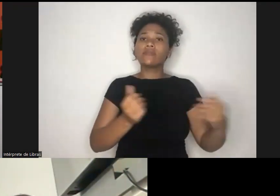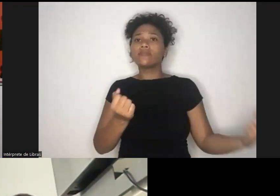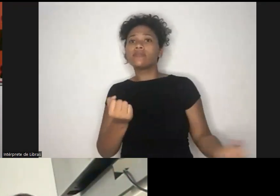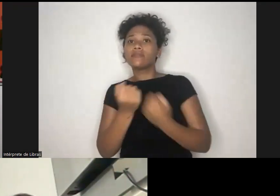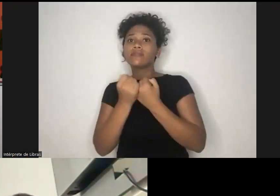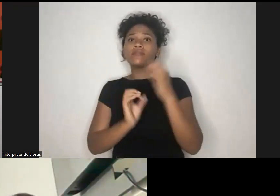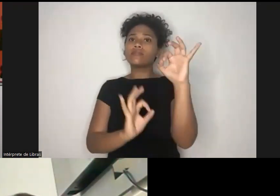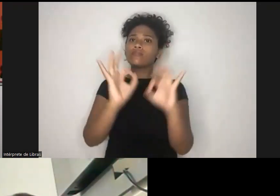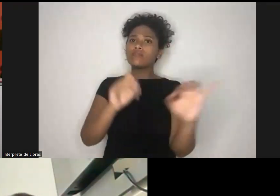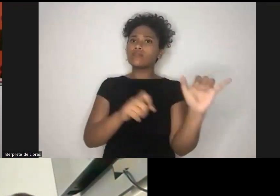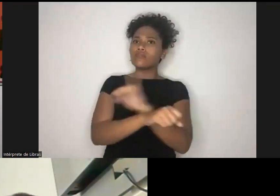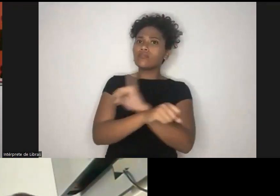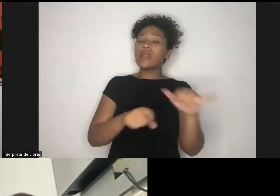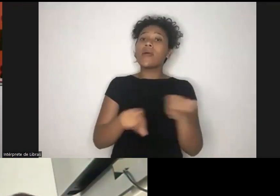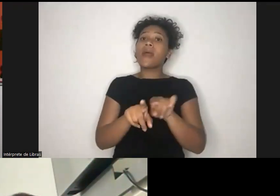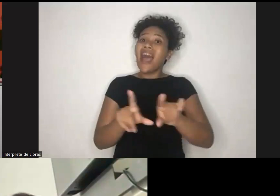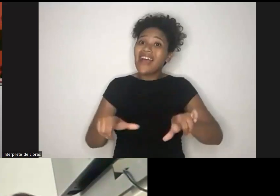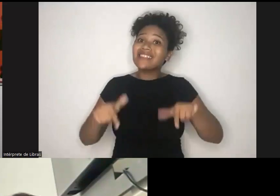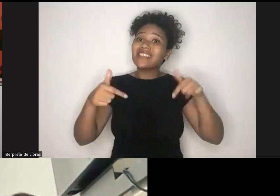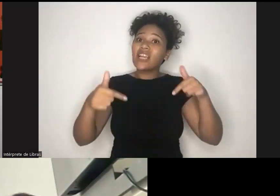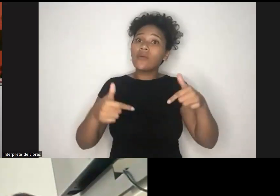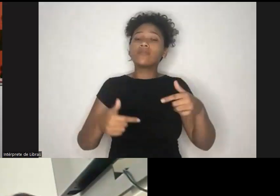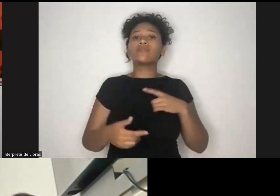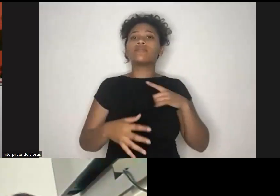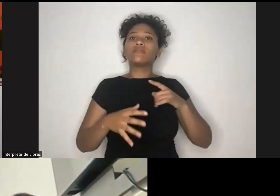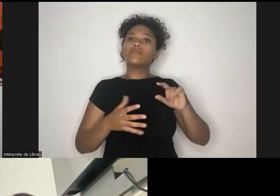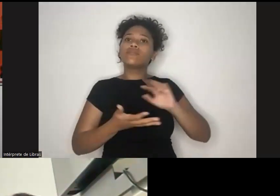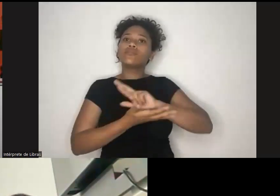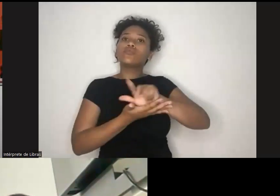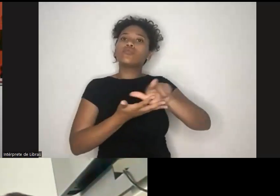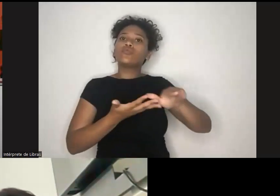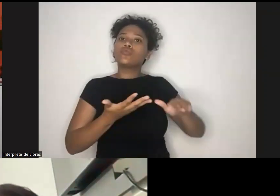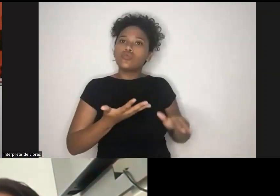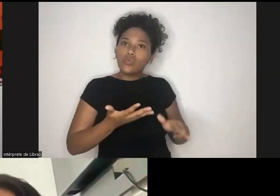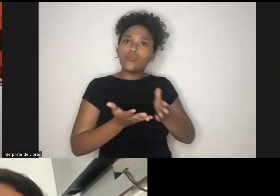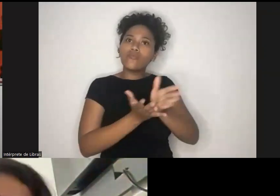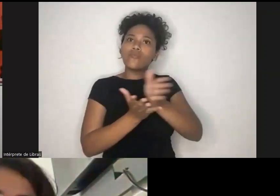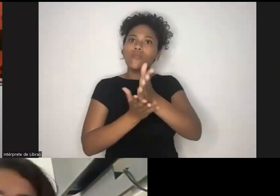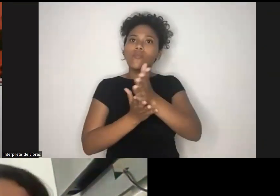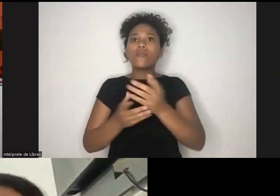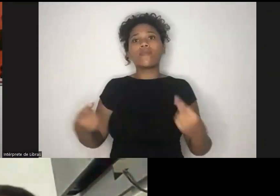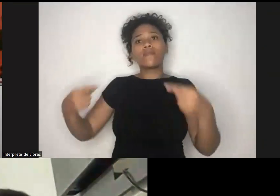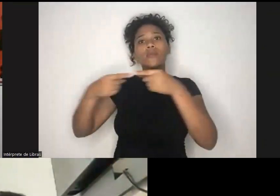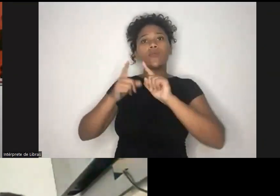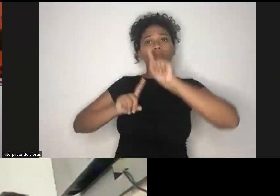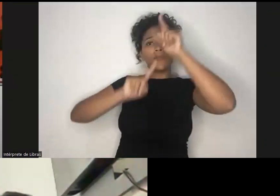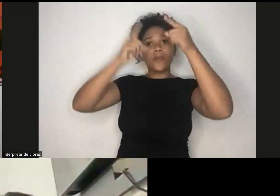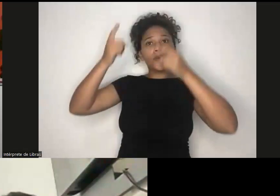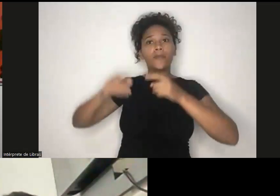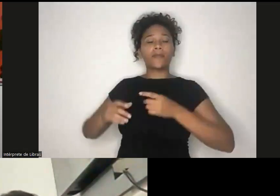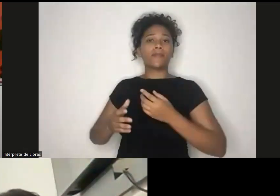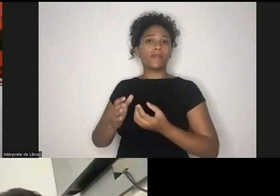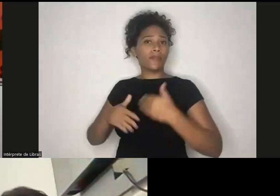planejamento estratégico de ação com uma visão multidisciplinar e metodologia própria inconssonância com o desenvolvimento das equipes